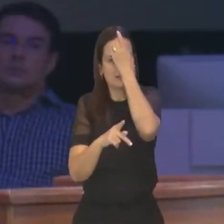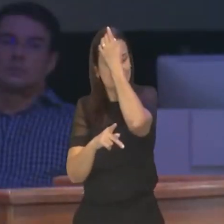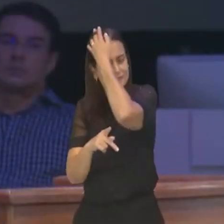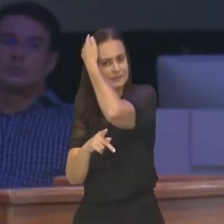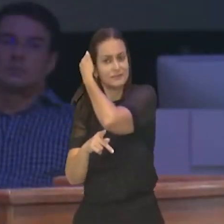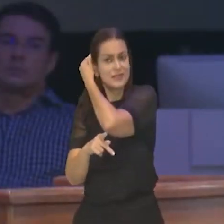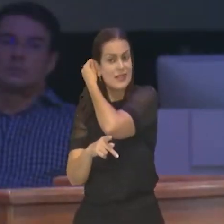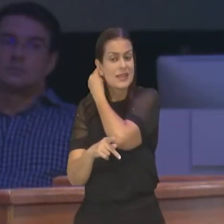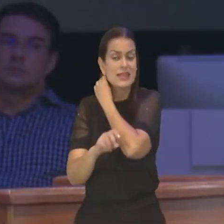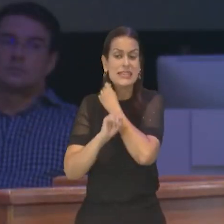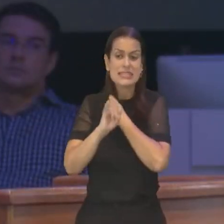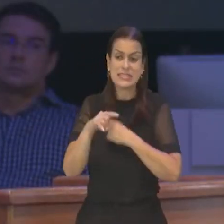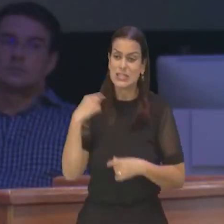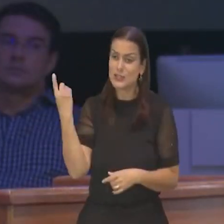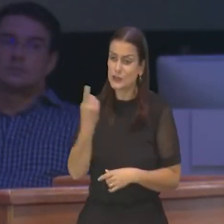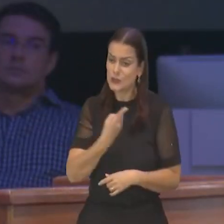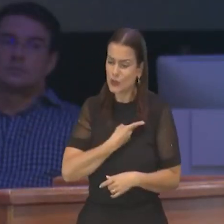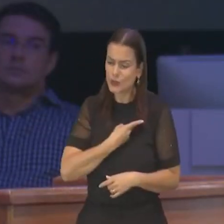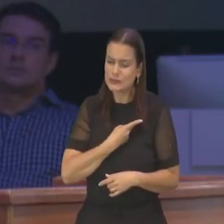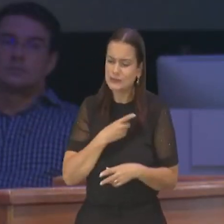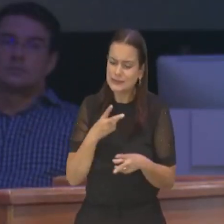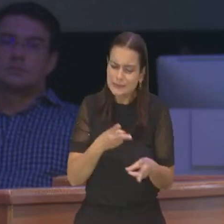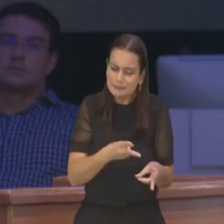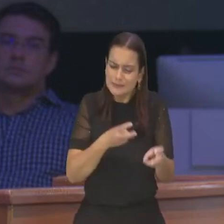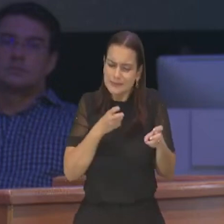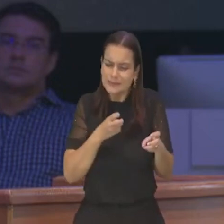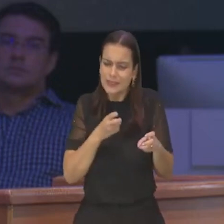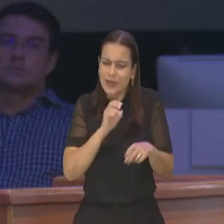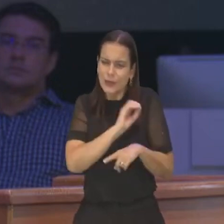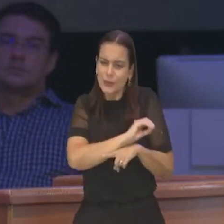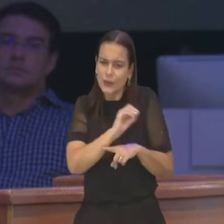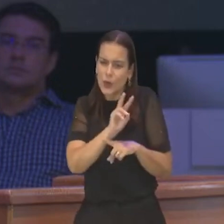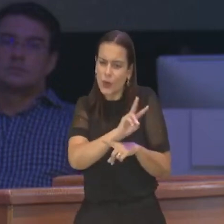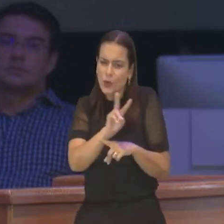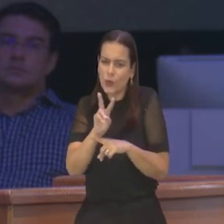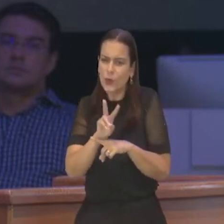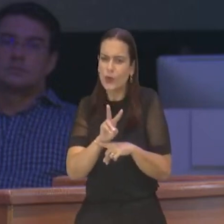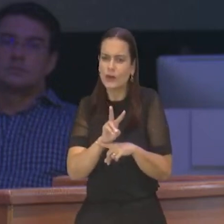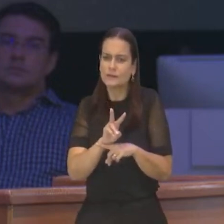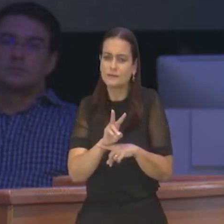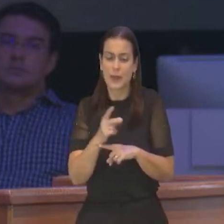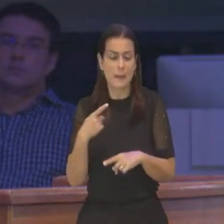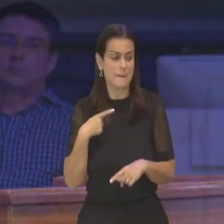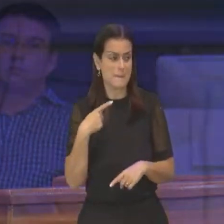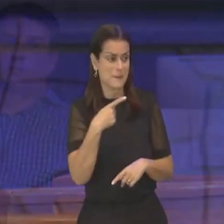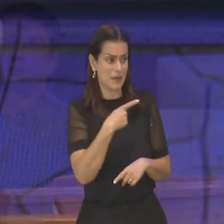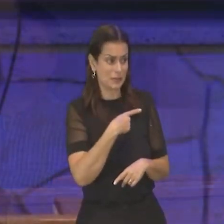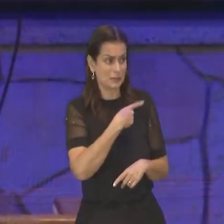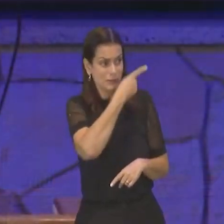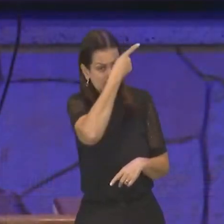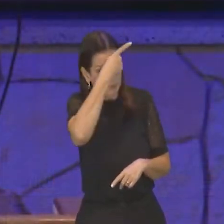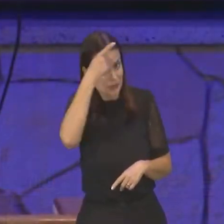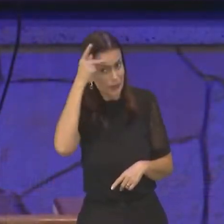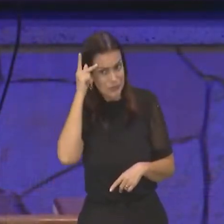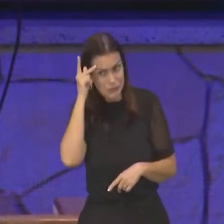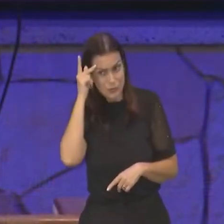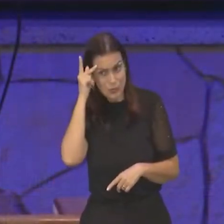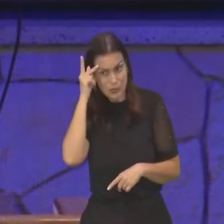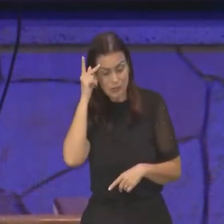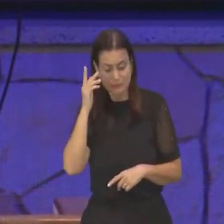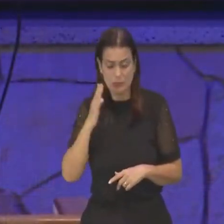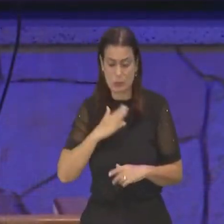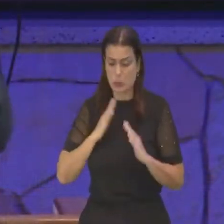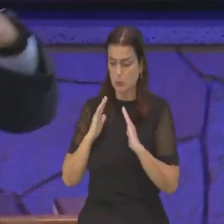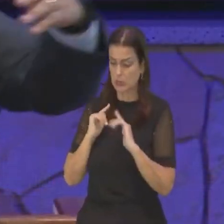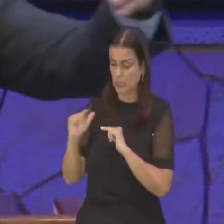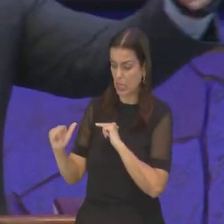respirássemos esse zelo de que, pastor, as pessoas que estão no meu ambiente de